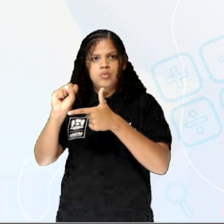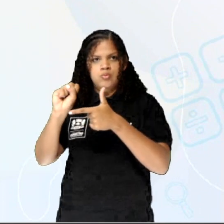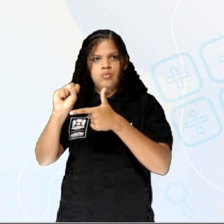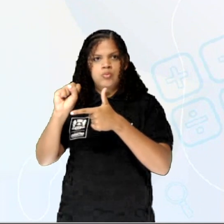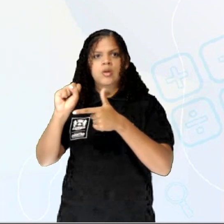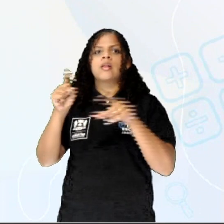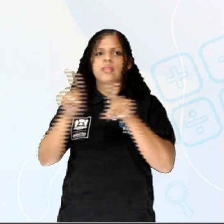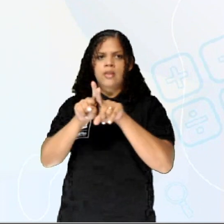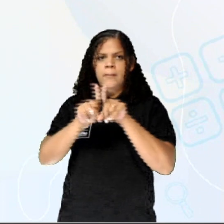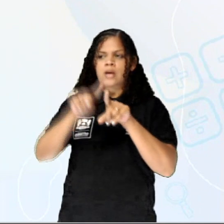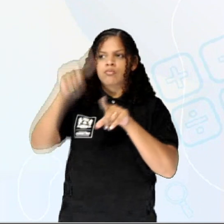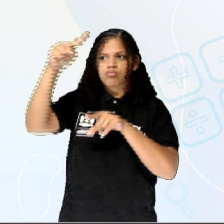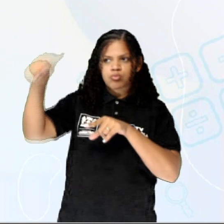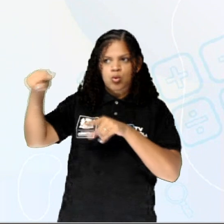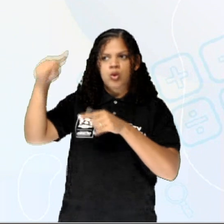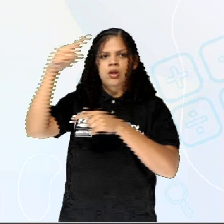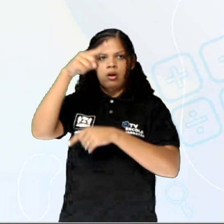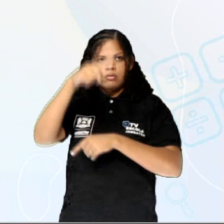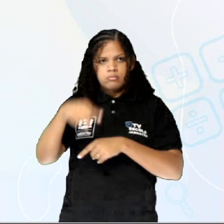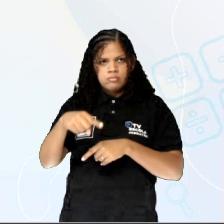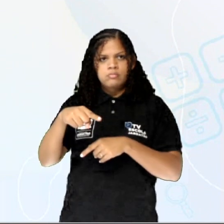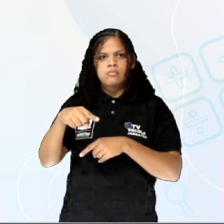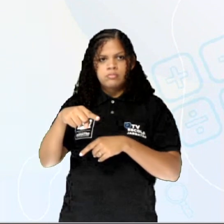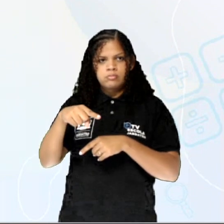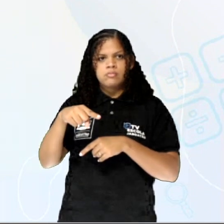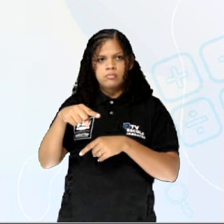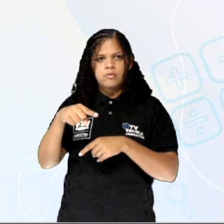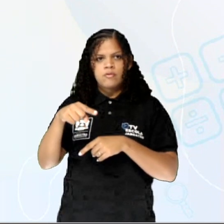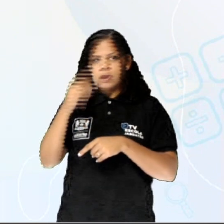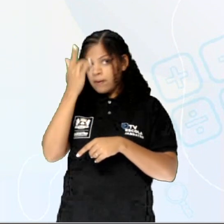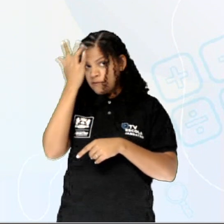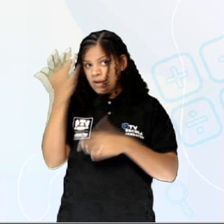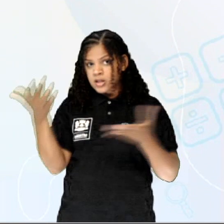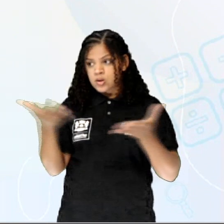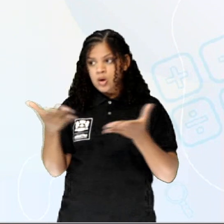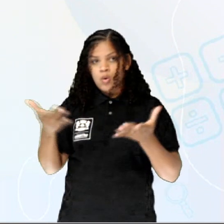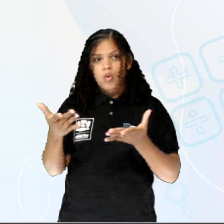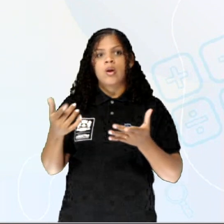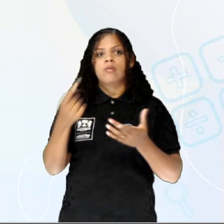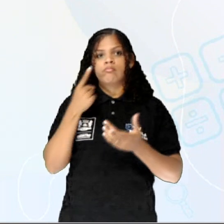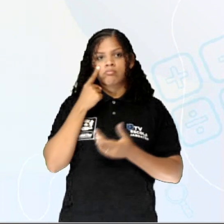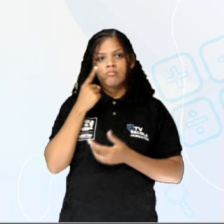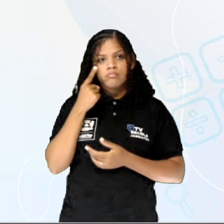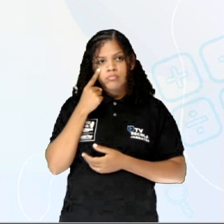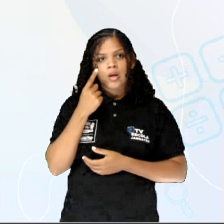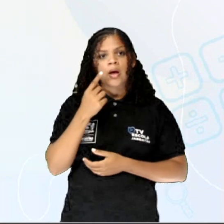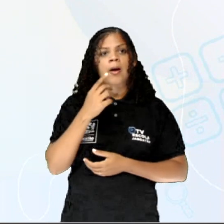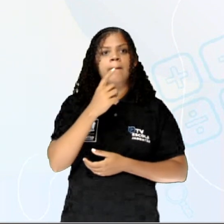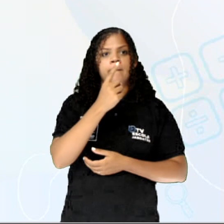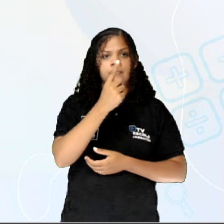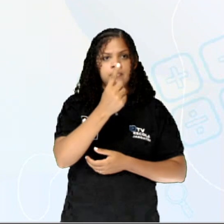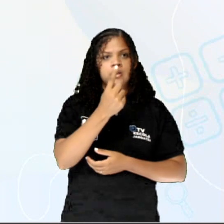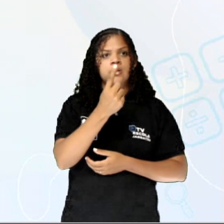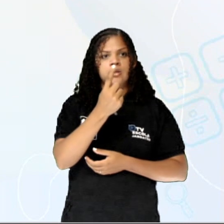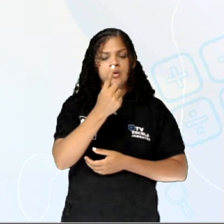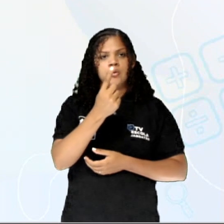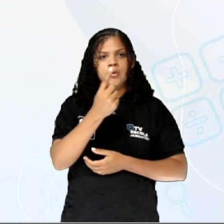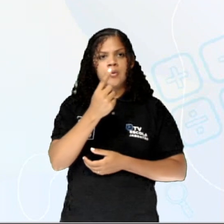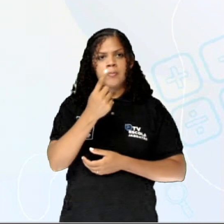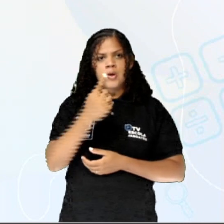o x. Então, 5.280 sobre x vai ser igual a 8 sobre 6